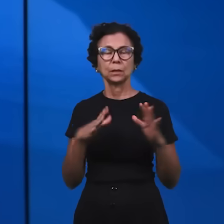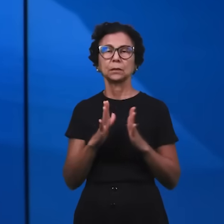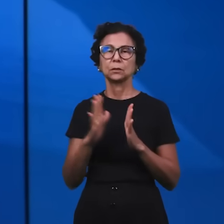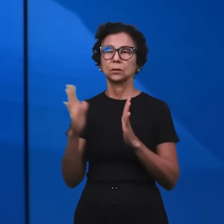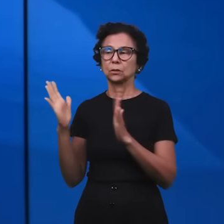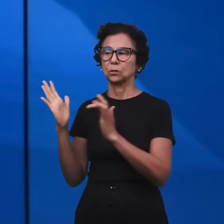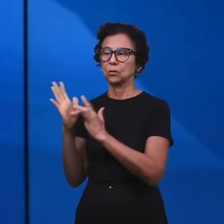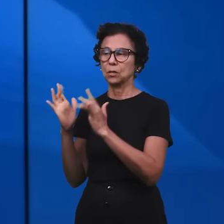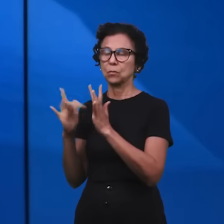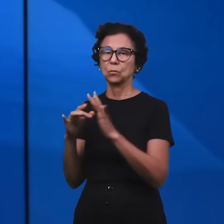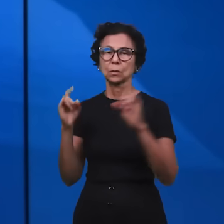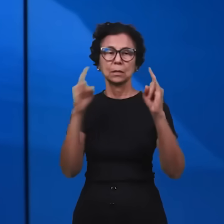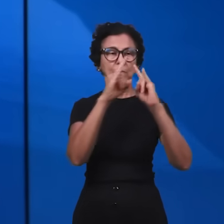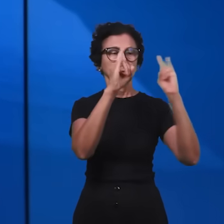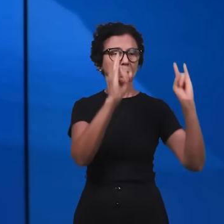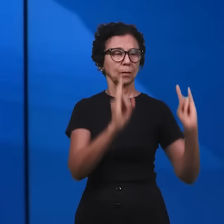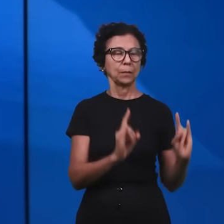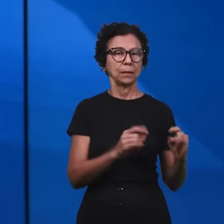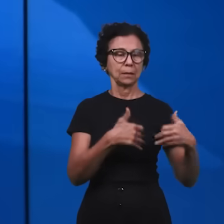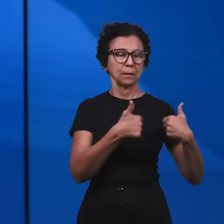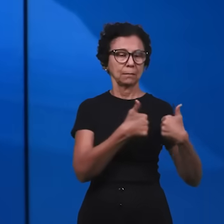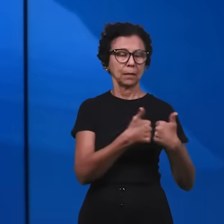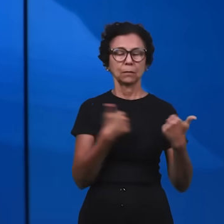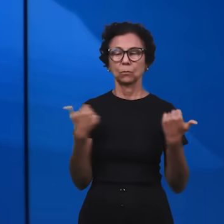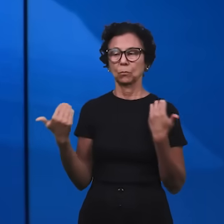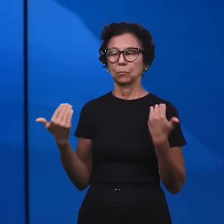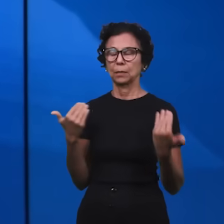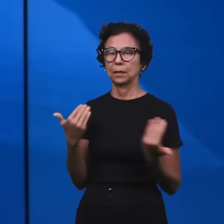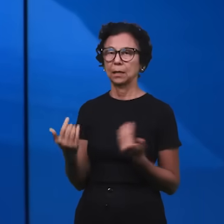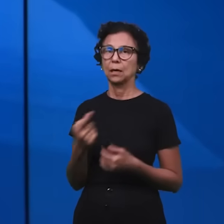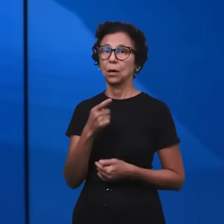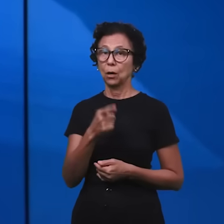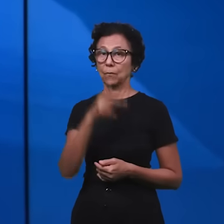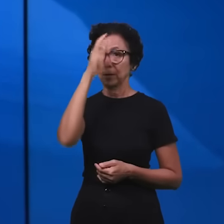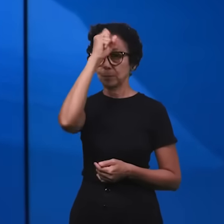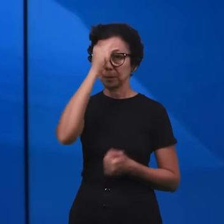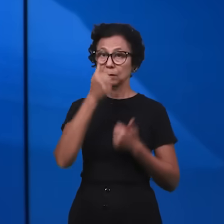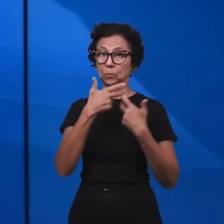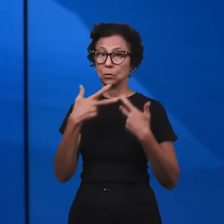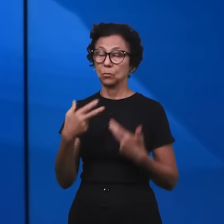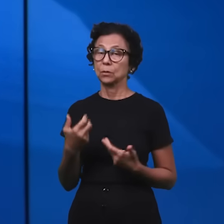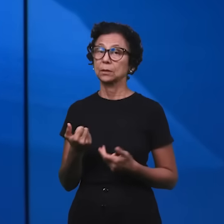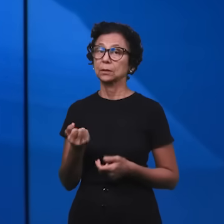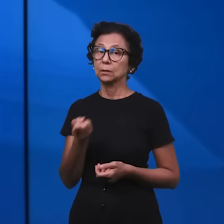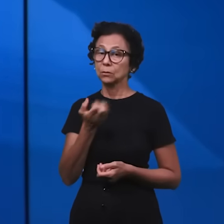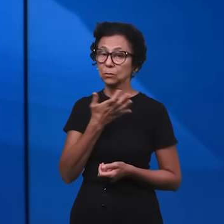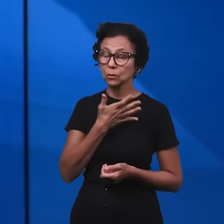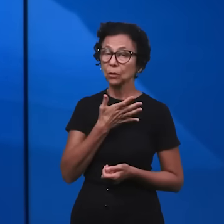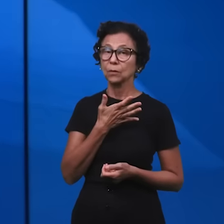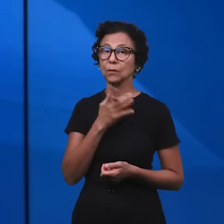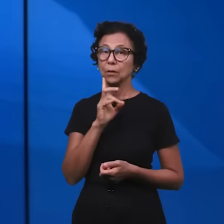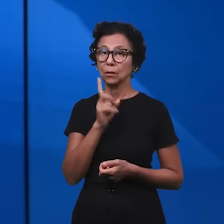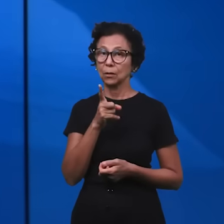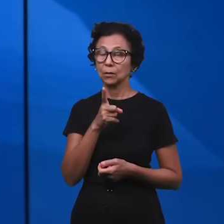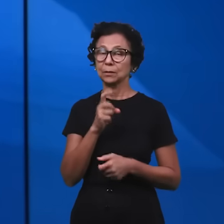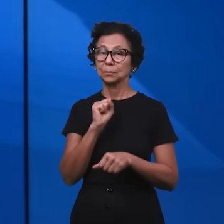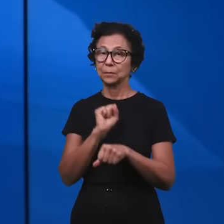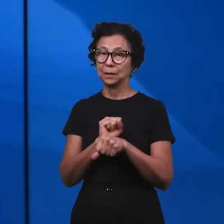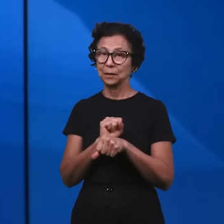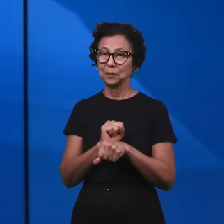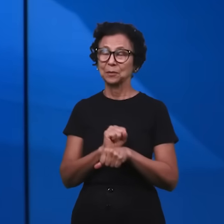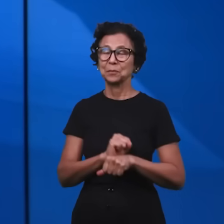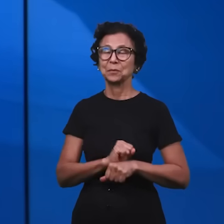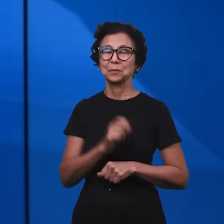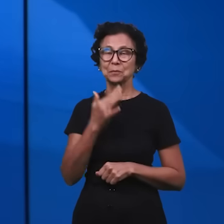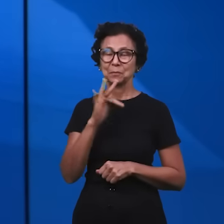e você vai aprender coisas novas que não aprendeu ainda, pode estar certo disso, e nós te esperamos lá então, daqui a pouco, às 10 horas da